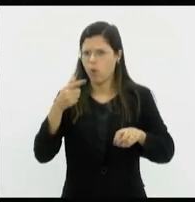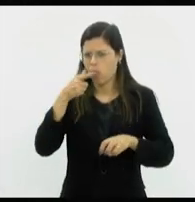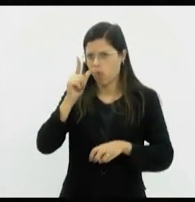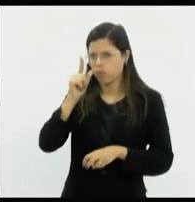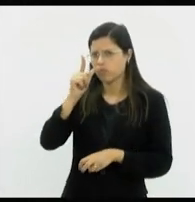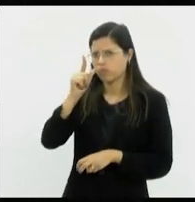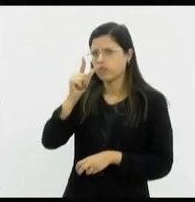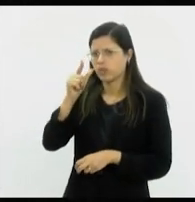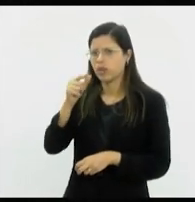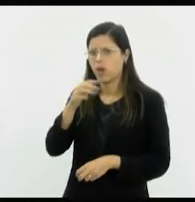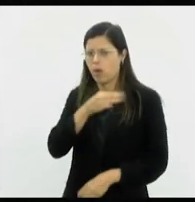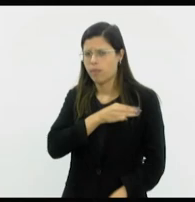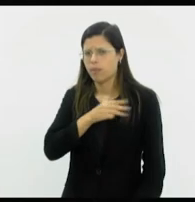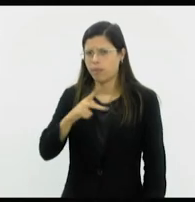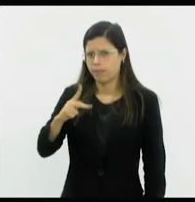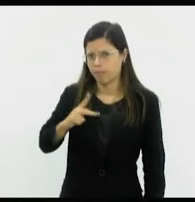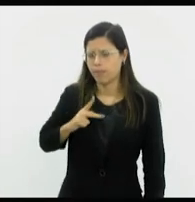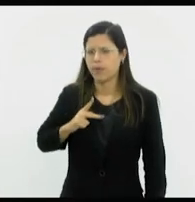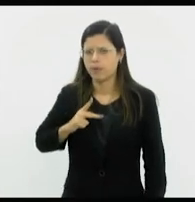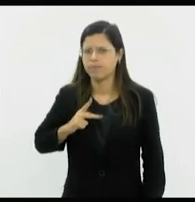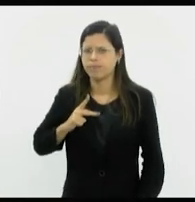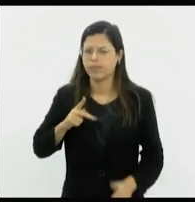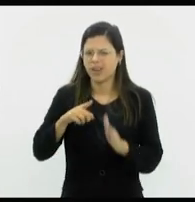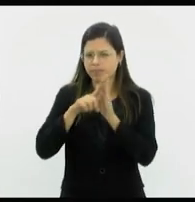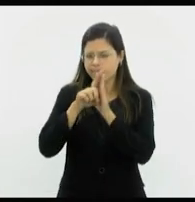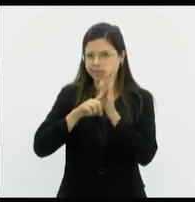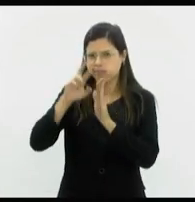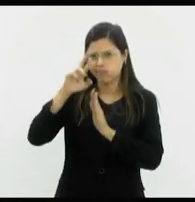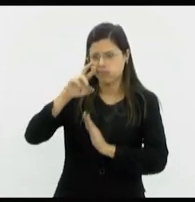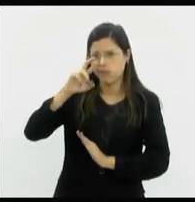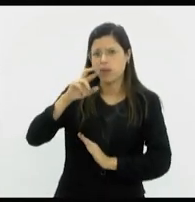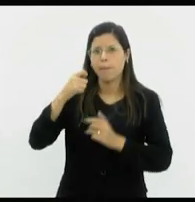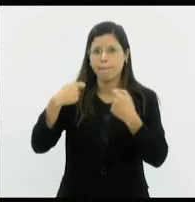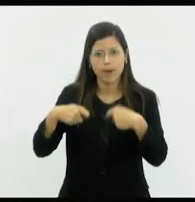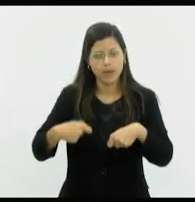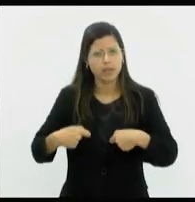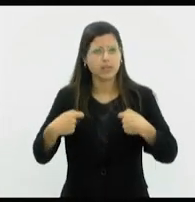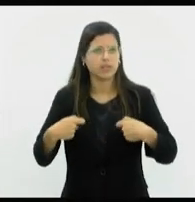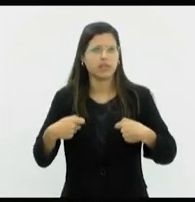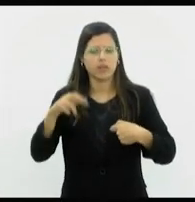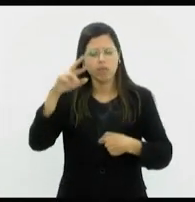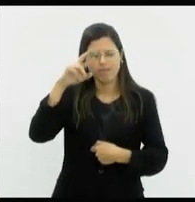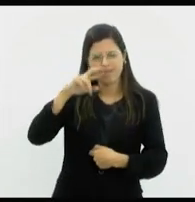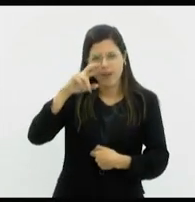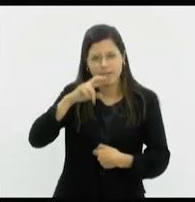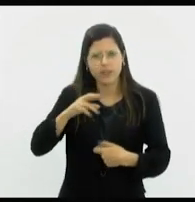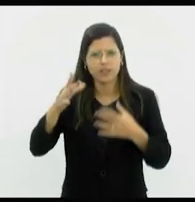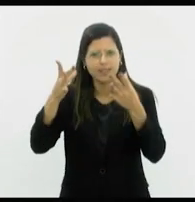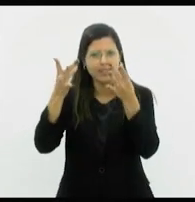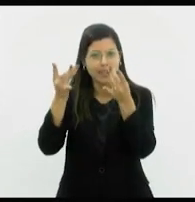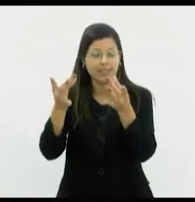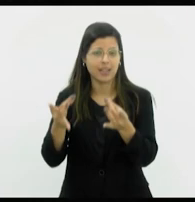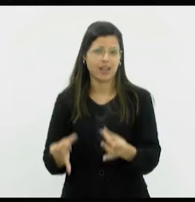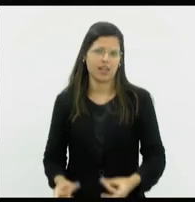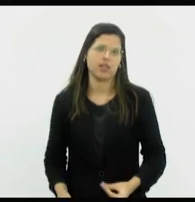Ministério Público para que se investigue. Há de ser necessária uma investigação minuciosa,